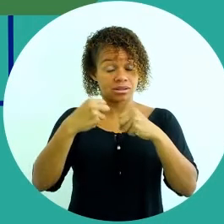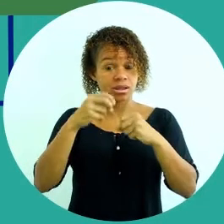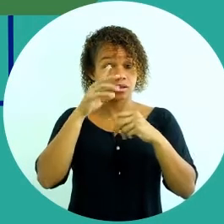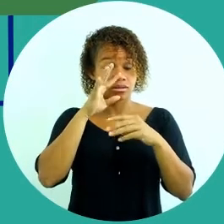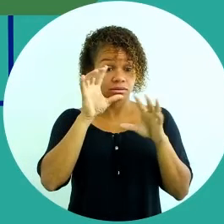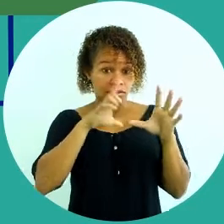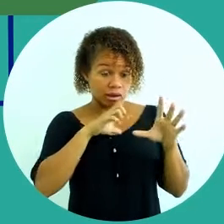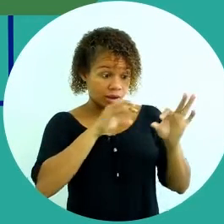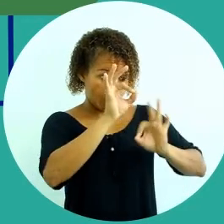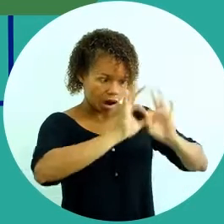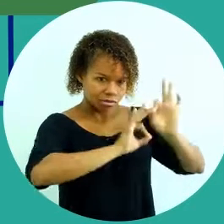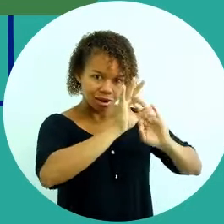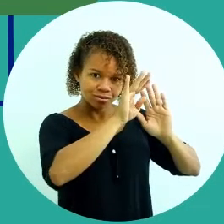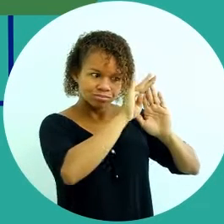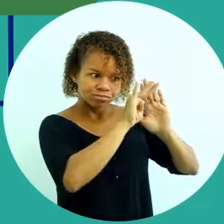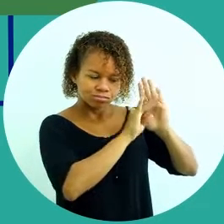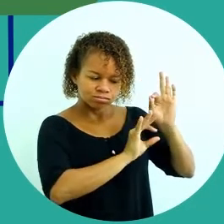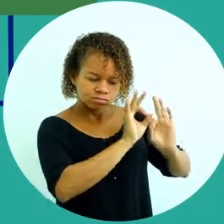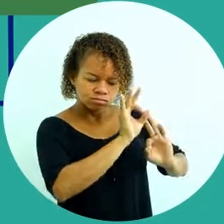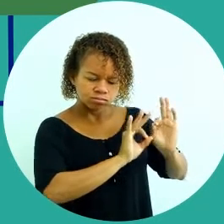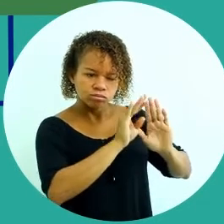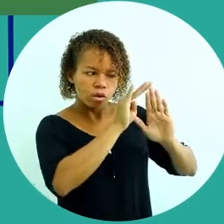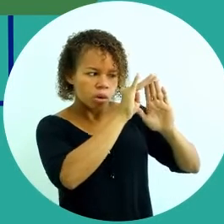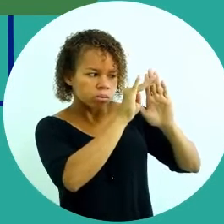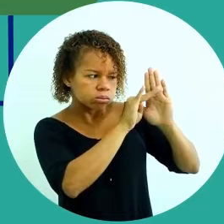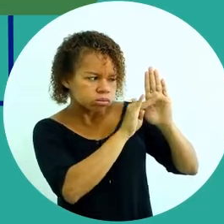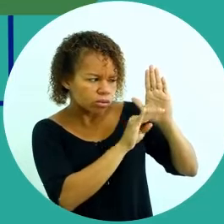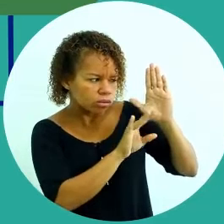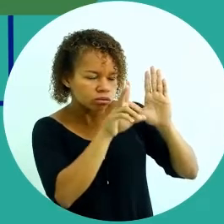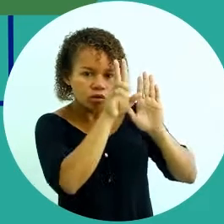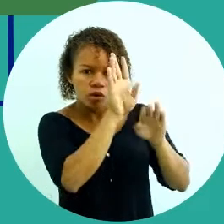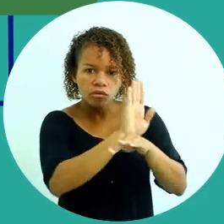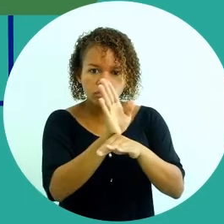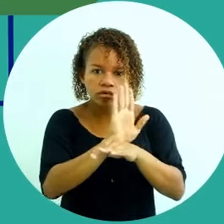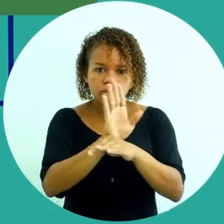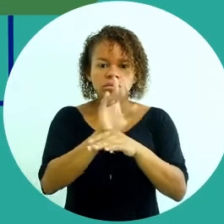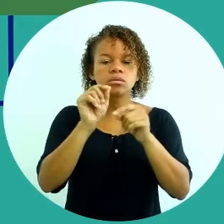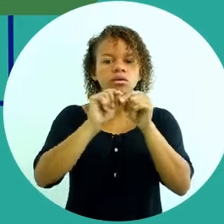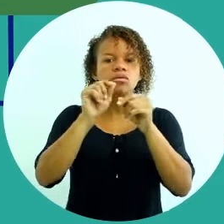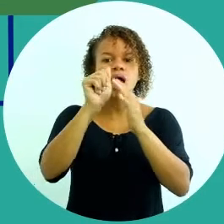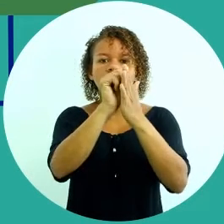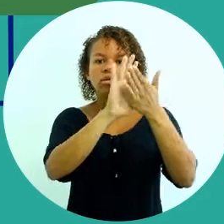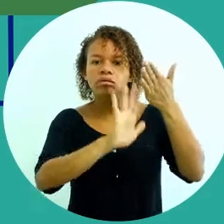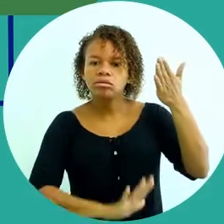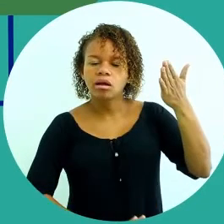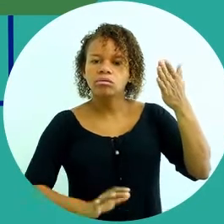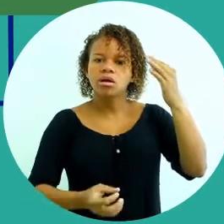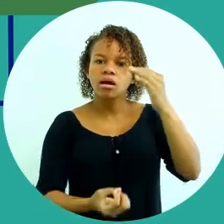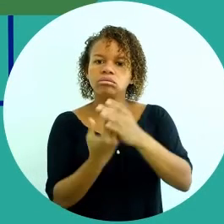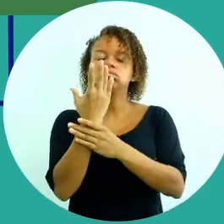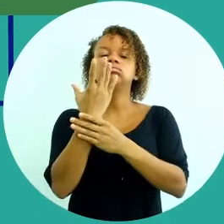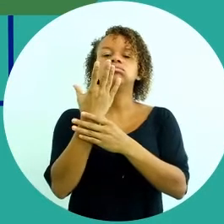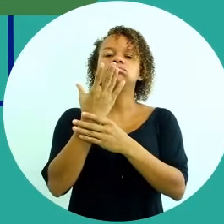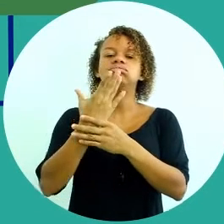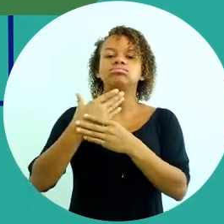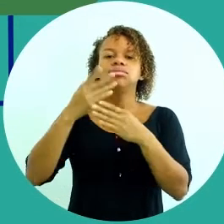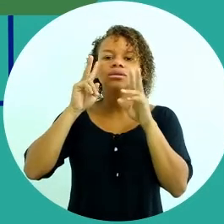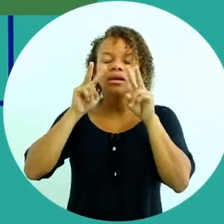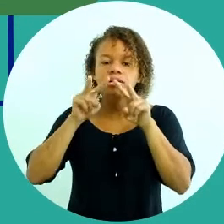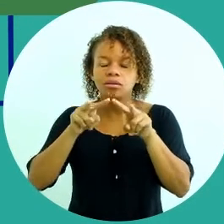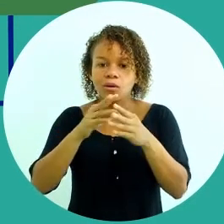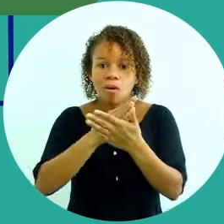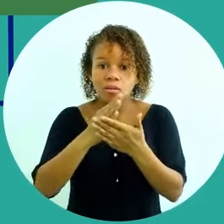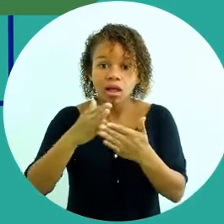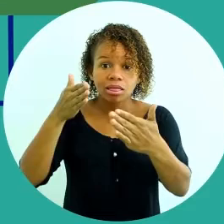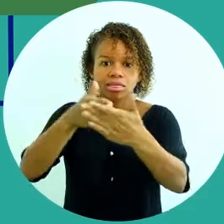nós temos a preparação, o planejamento, o projeto do vídeo, que abrange as atividades que serão realizadas desde a concepção